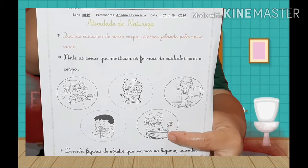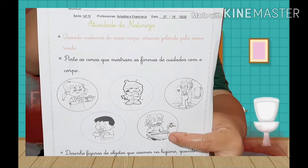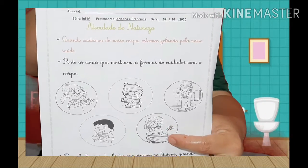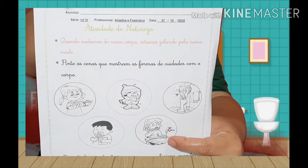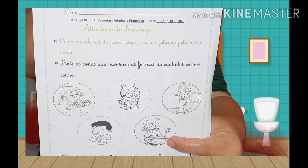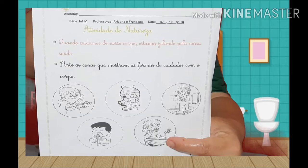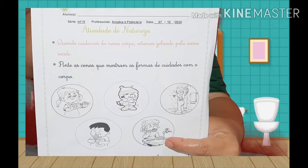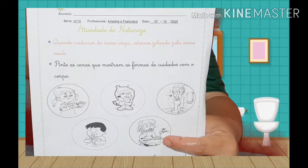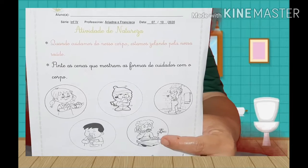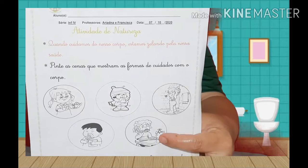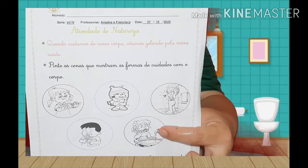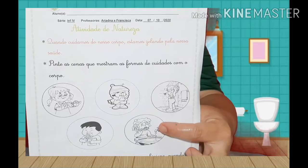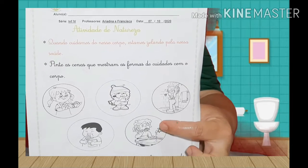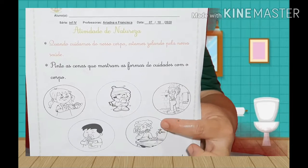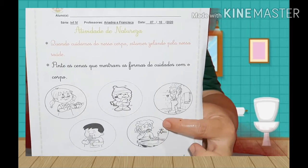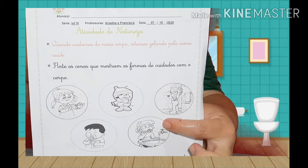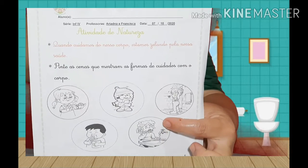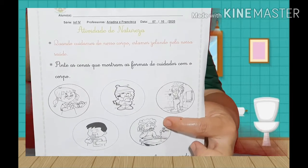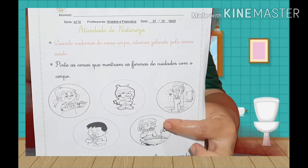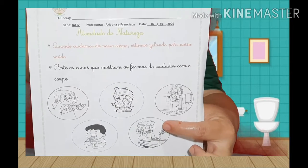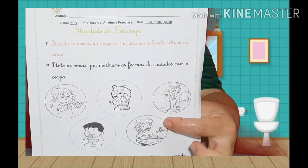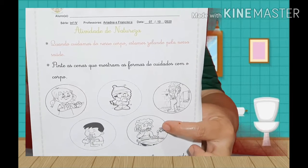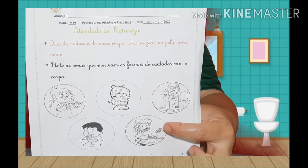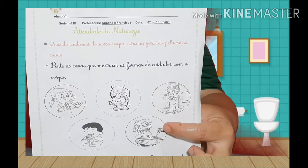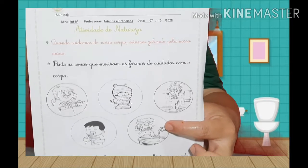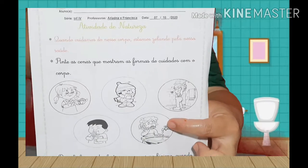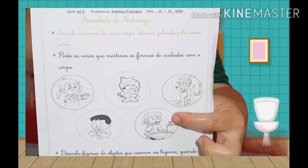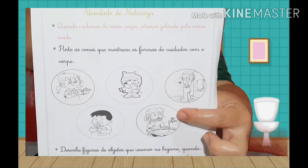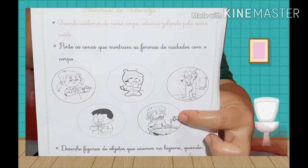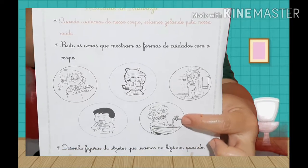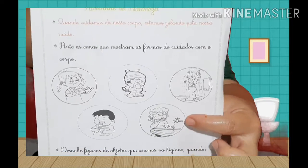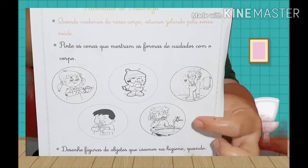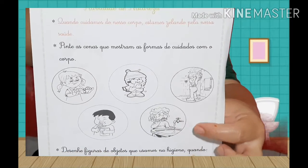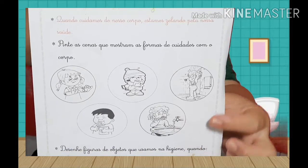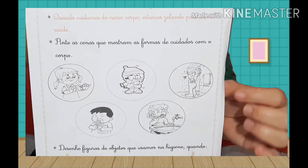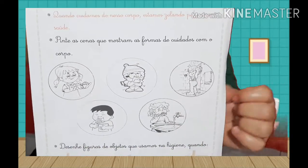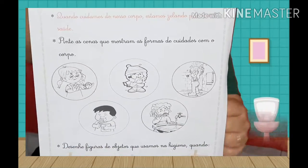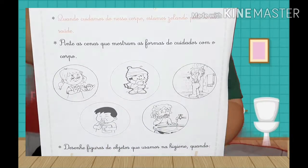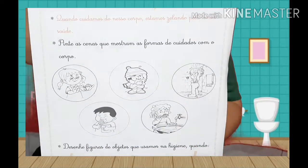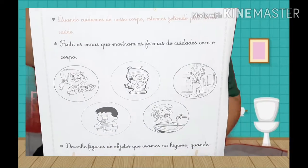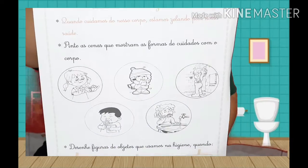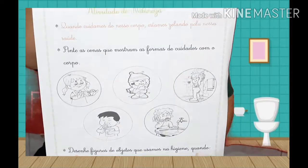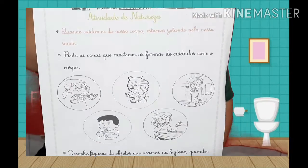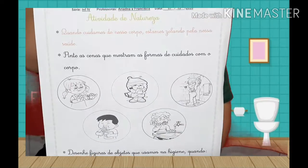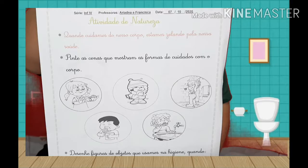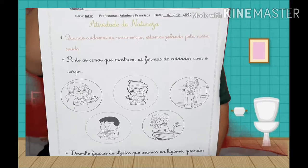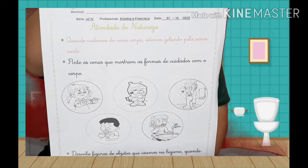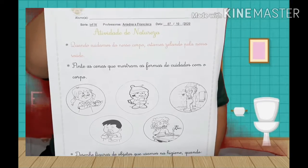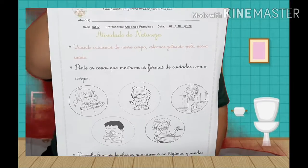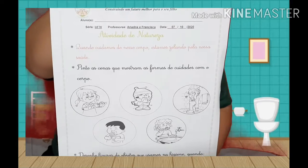escovando os dentes. Ela está fazendo, ela está agindo corretamente com os